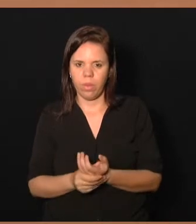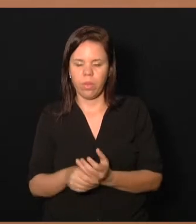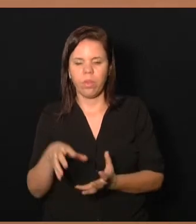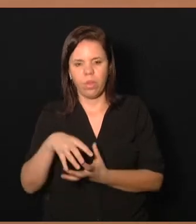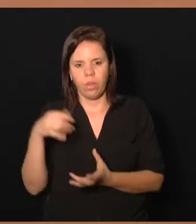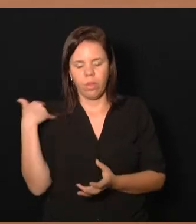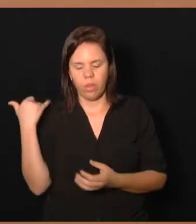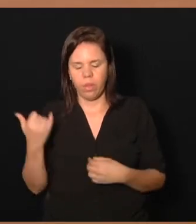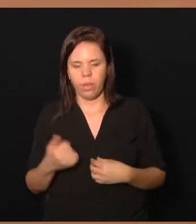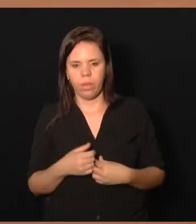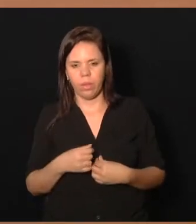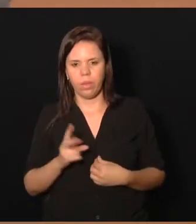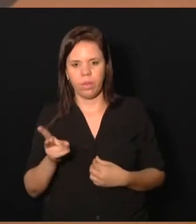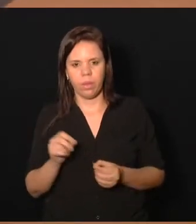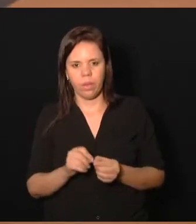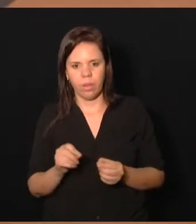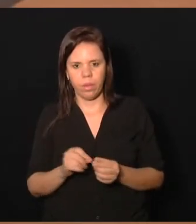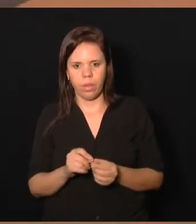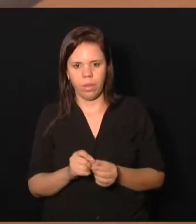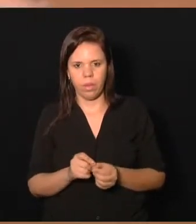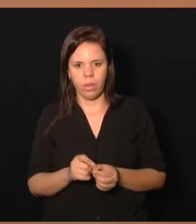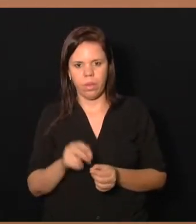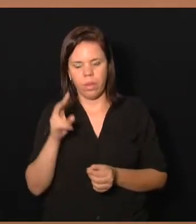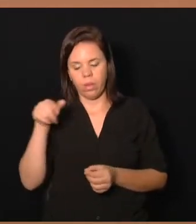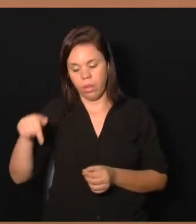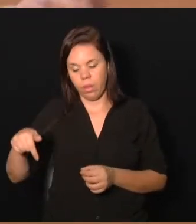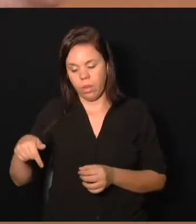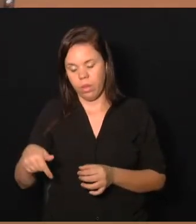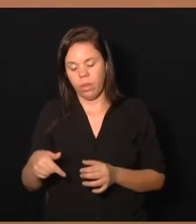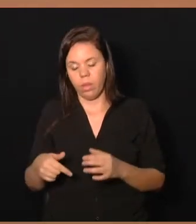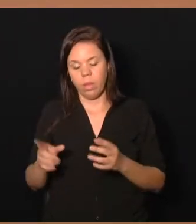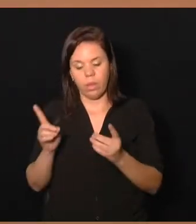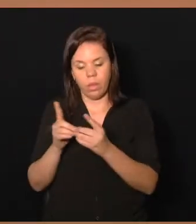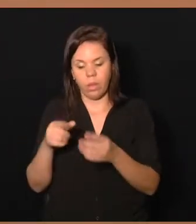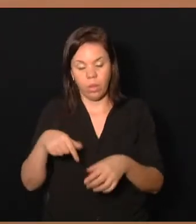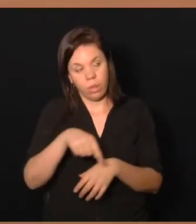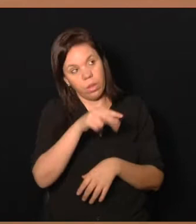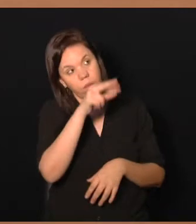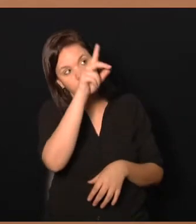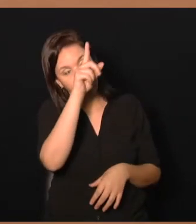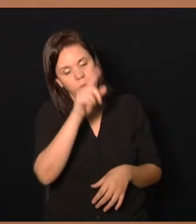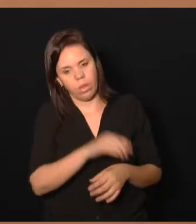idosos. Sempre fiz. Eu estava, inclusive, lá embaixo agora atendendo. Falei, não, vou subir agora